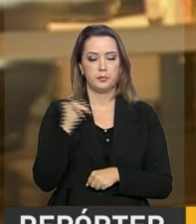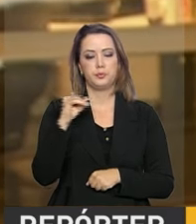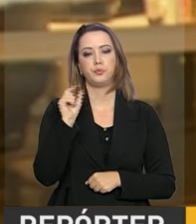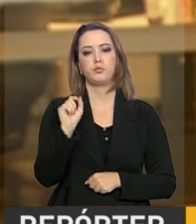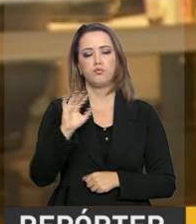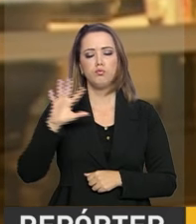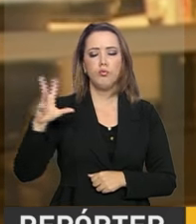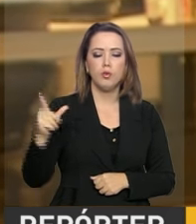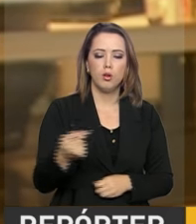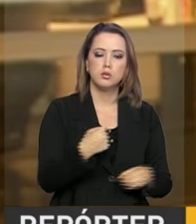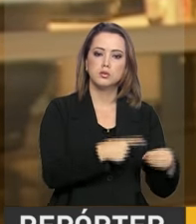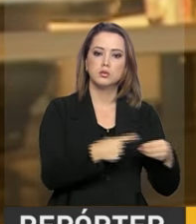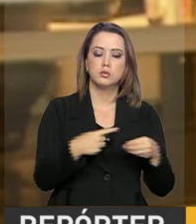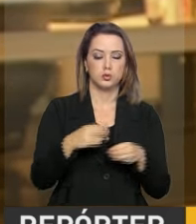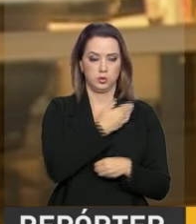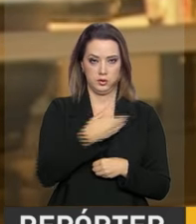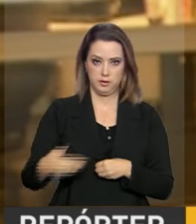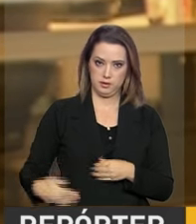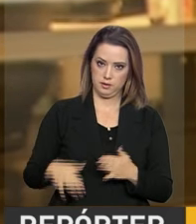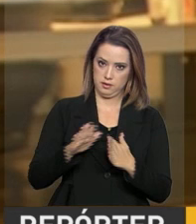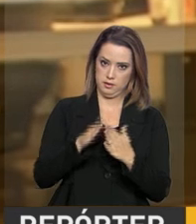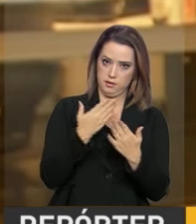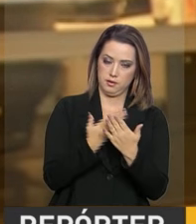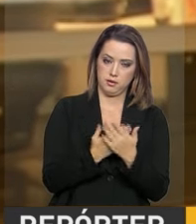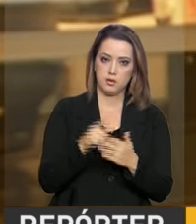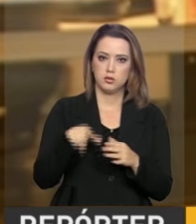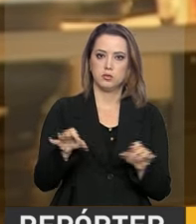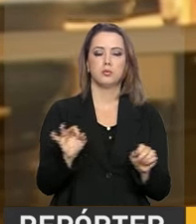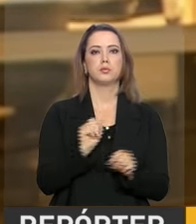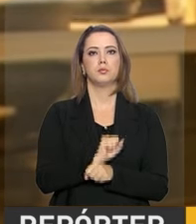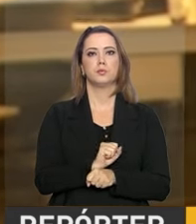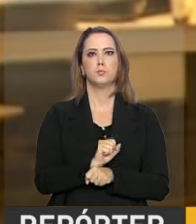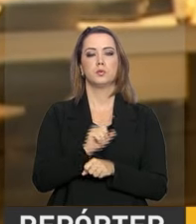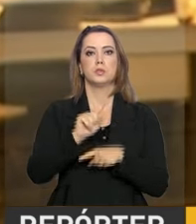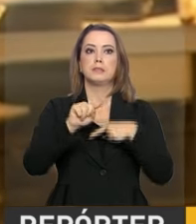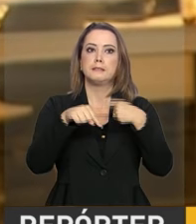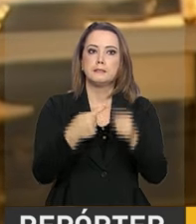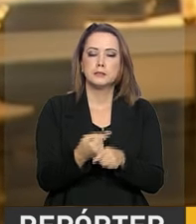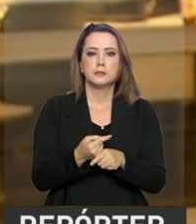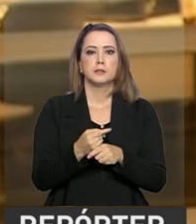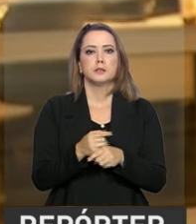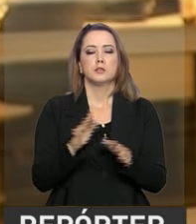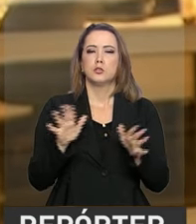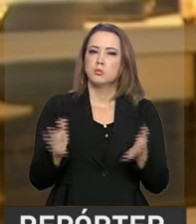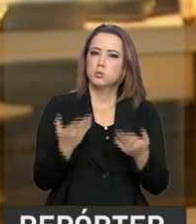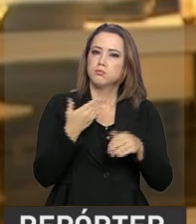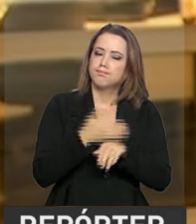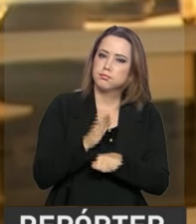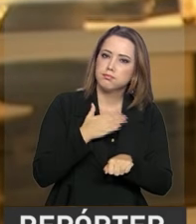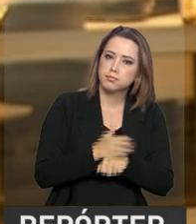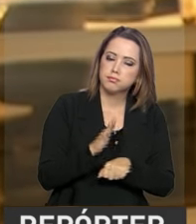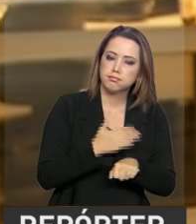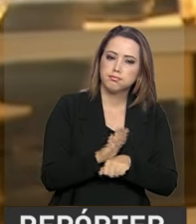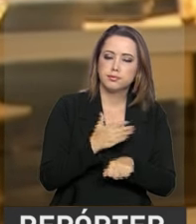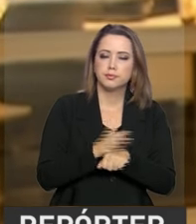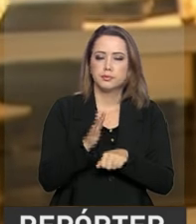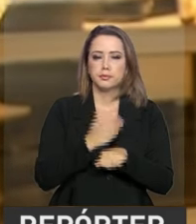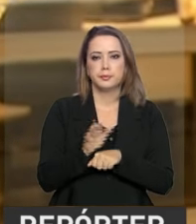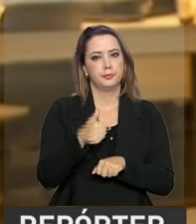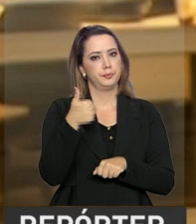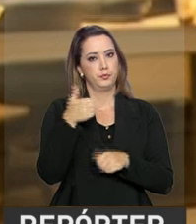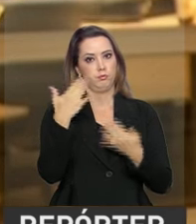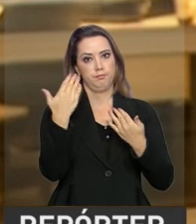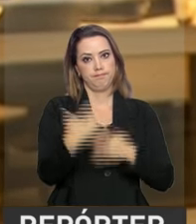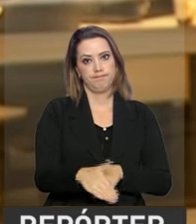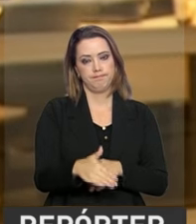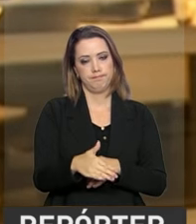essas escolas públicas param as suas atividades normais e se dedicam à primeira fase, às provas da primeira fase